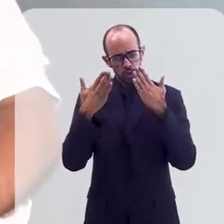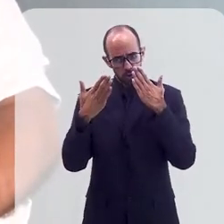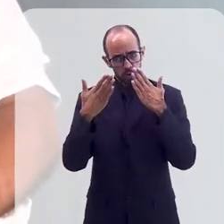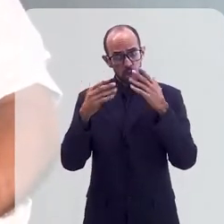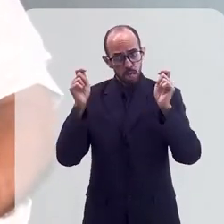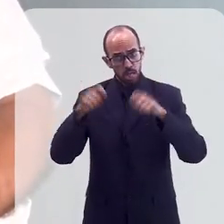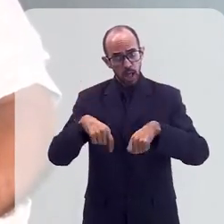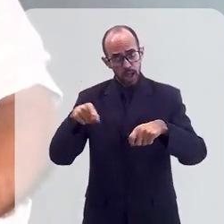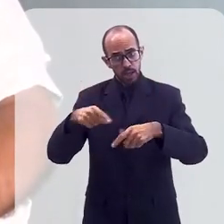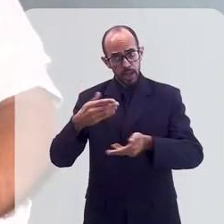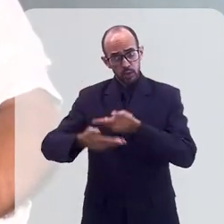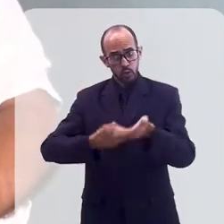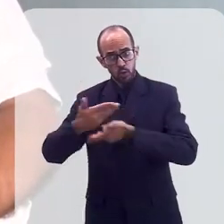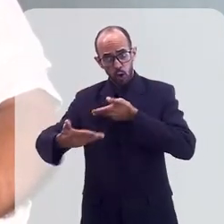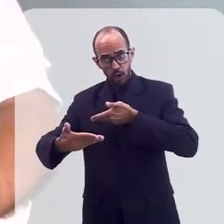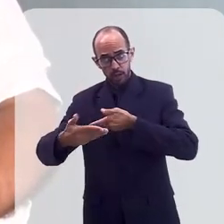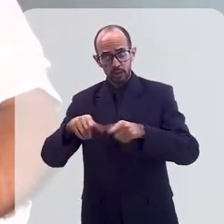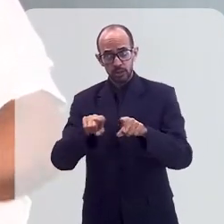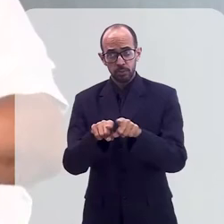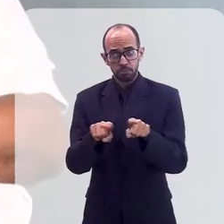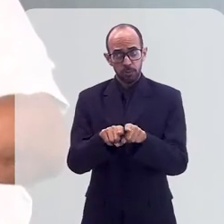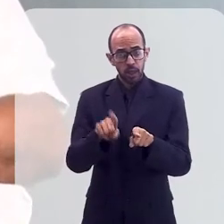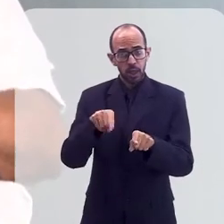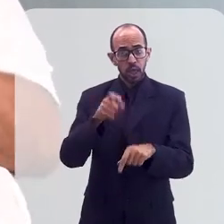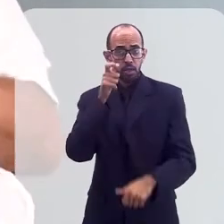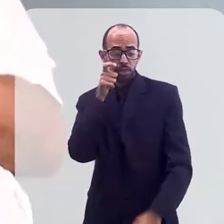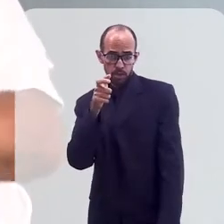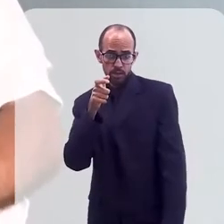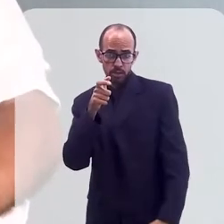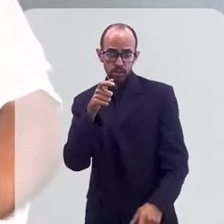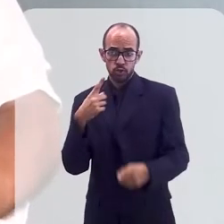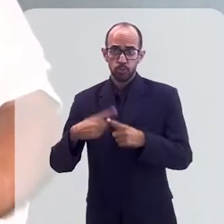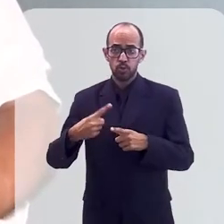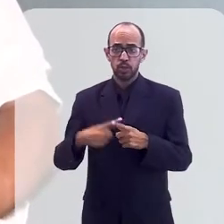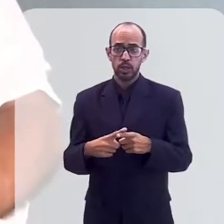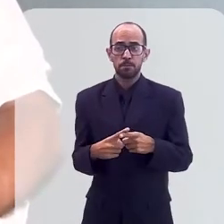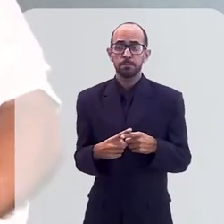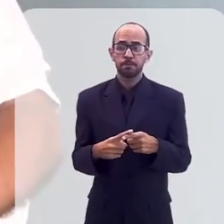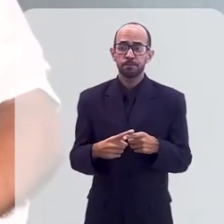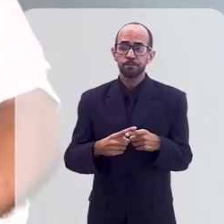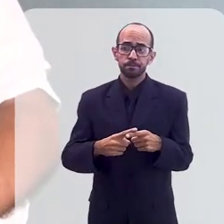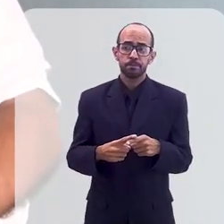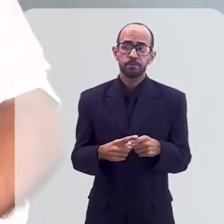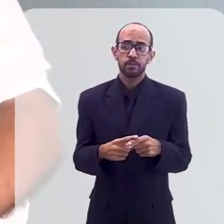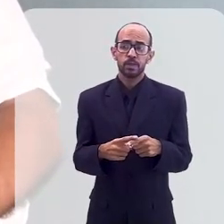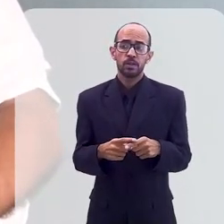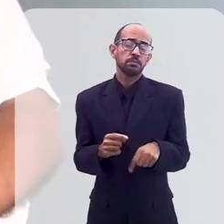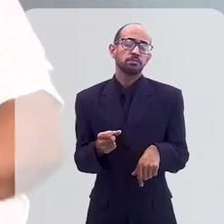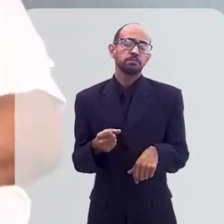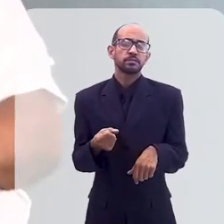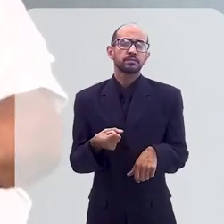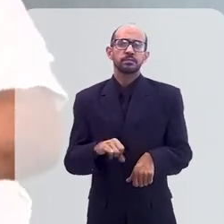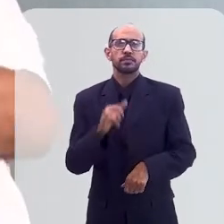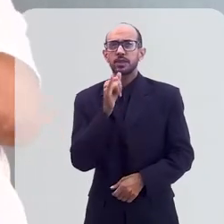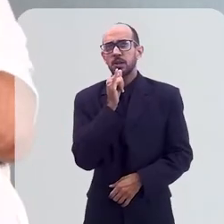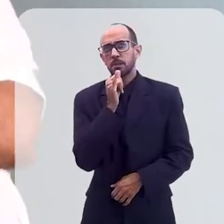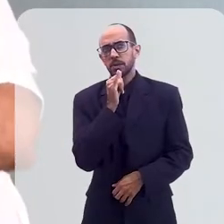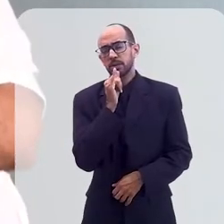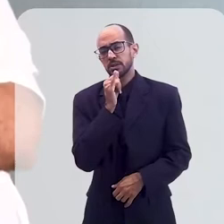ouvir isso. E a troca é muito interessante, né? Vamos